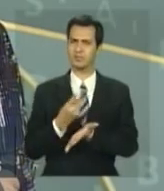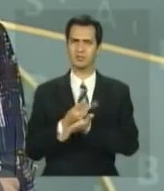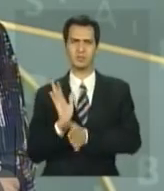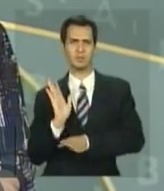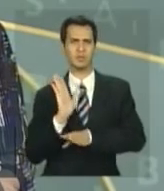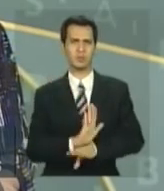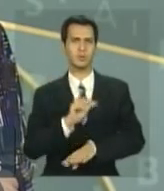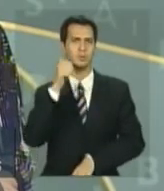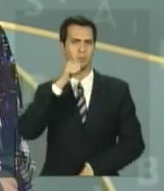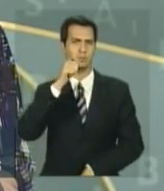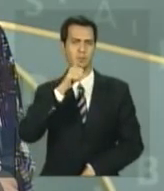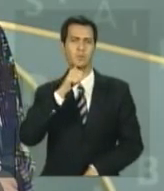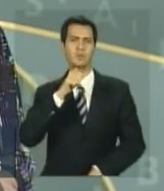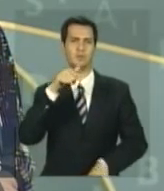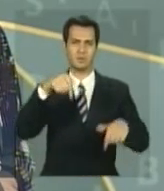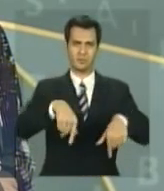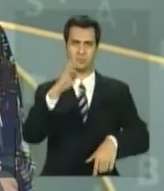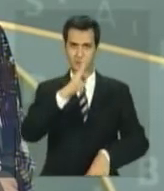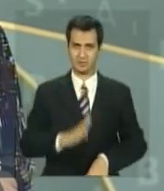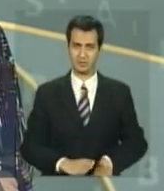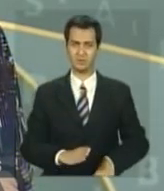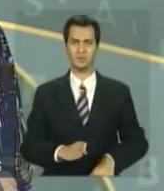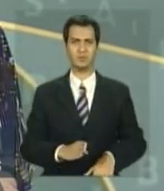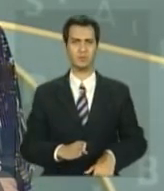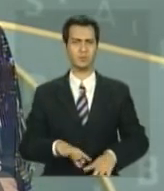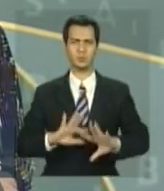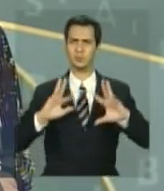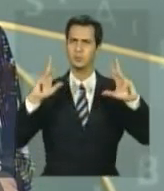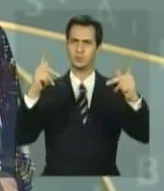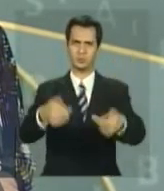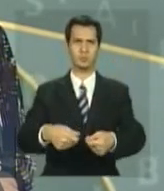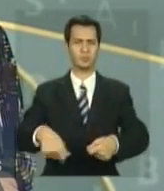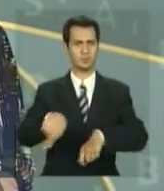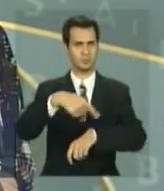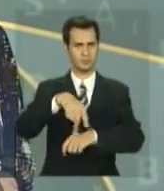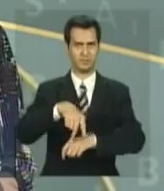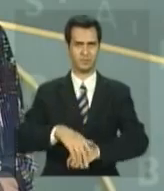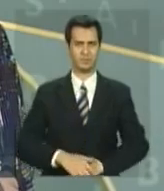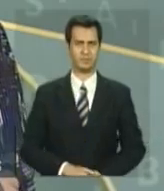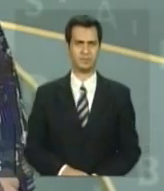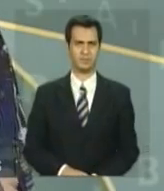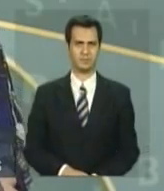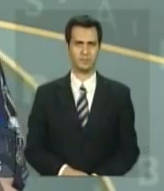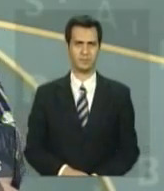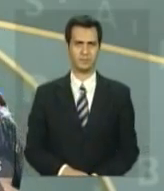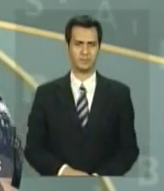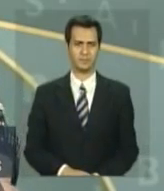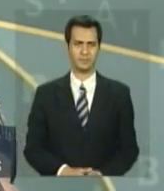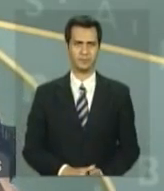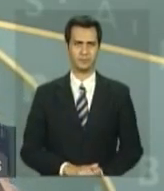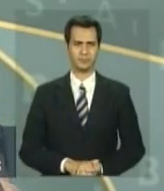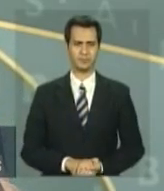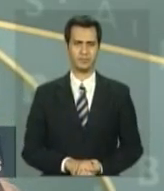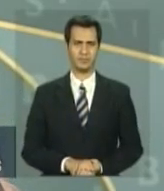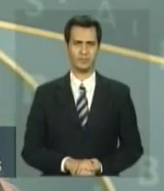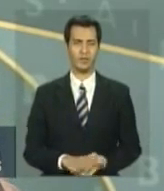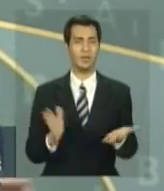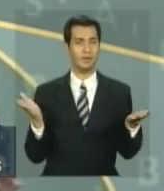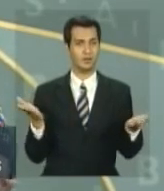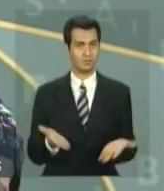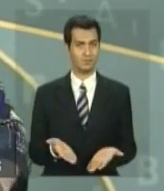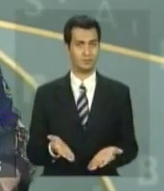das mulheres trabalhadoras, de todas as mulheres desse país. Ela agora